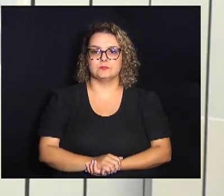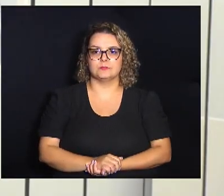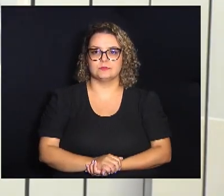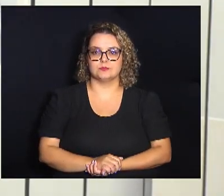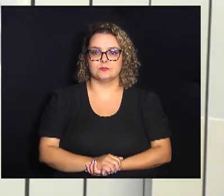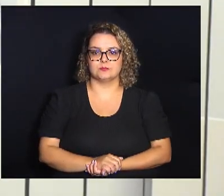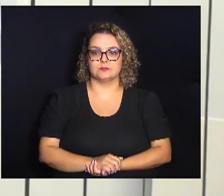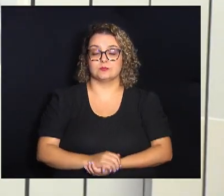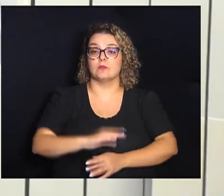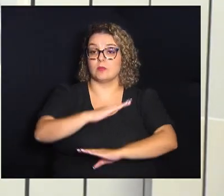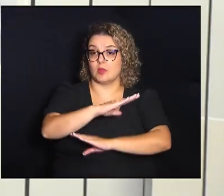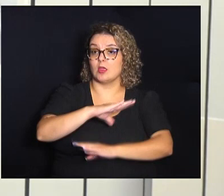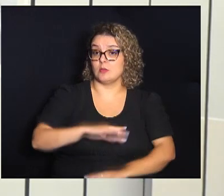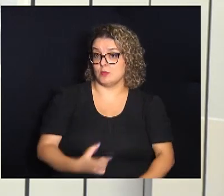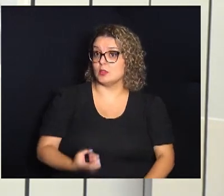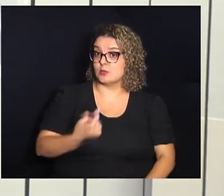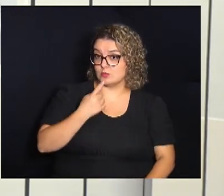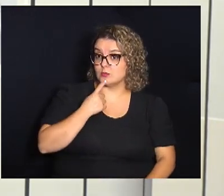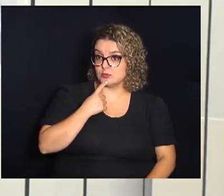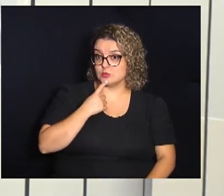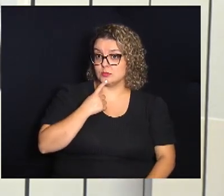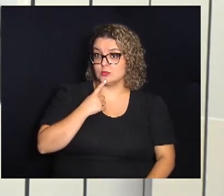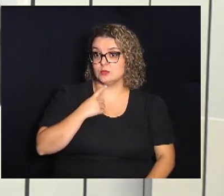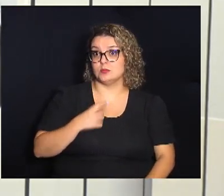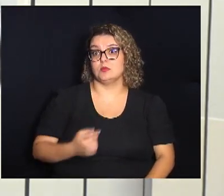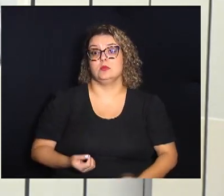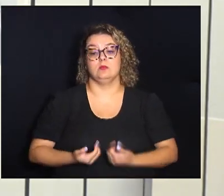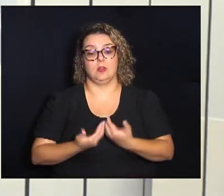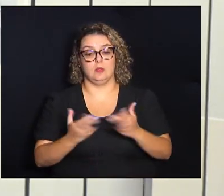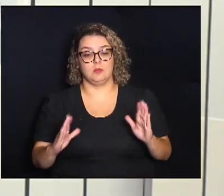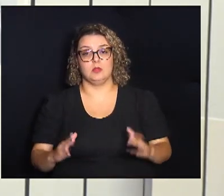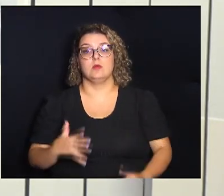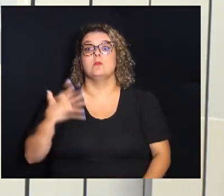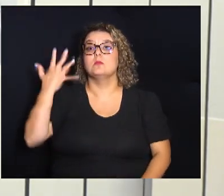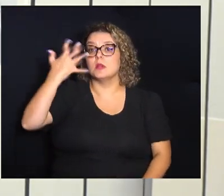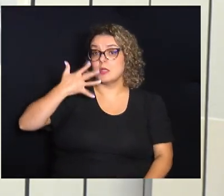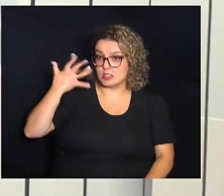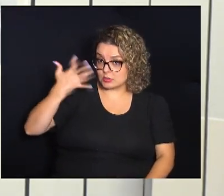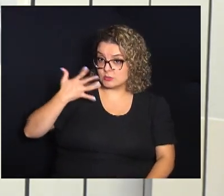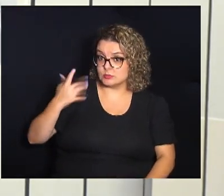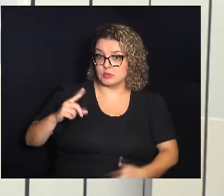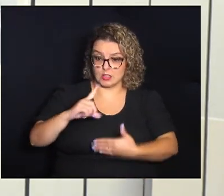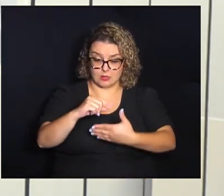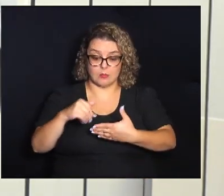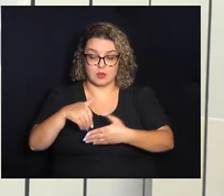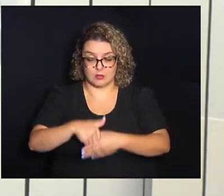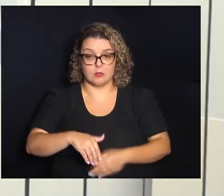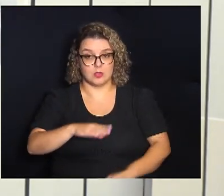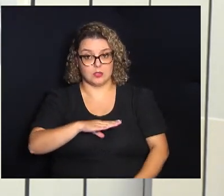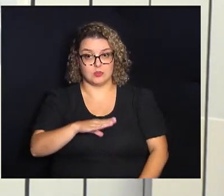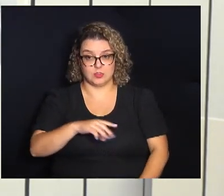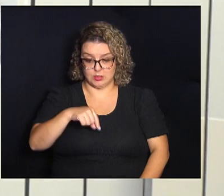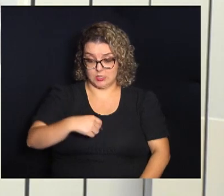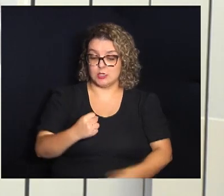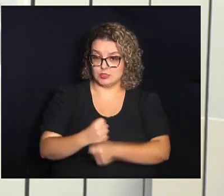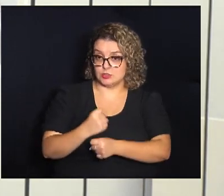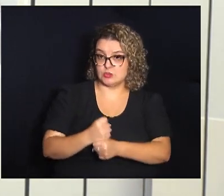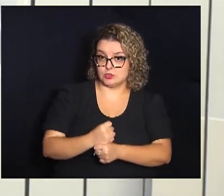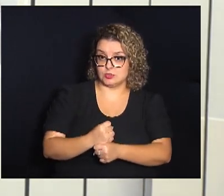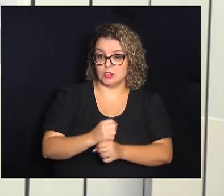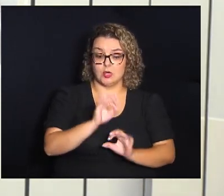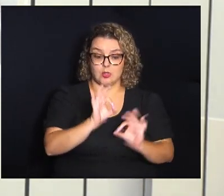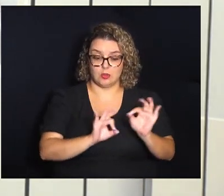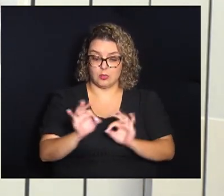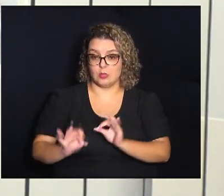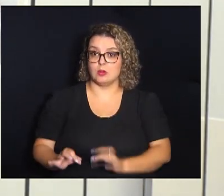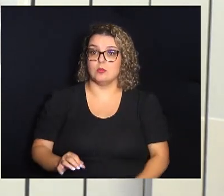A Câmara Municipal de Campinas sediou palestras sobre as eleições municipais deste ano. Organizado